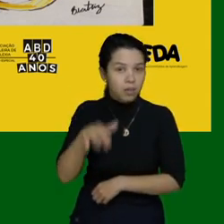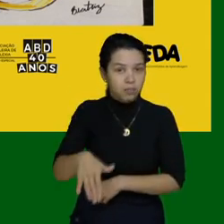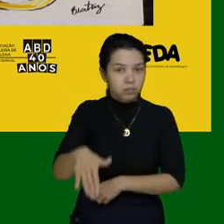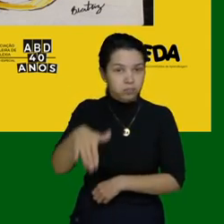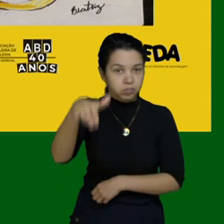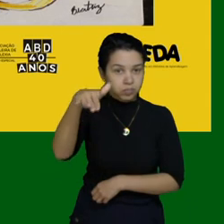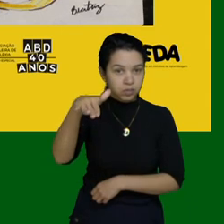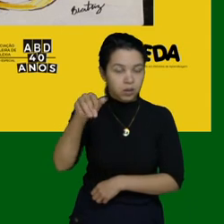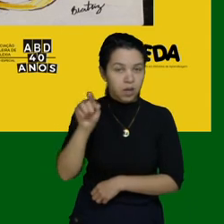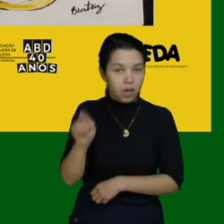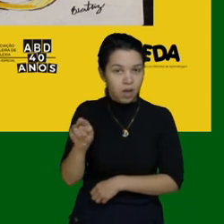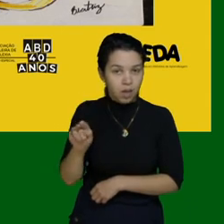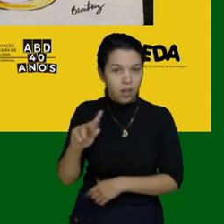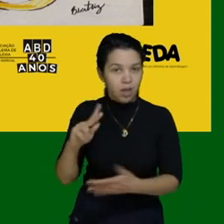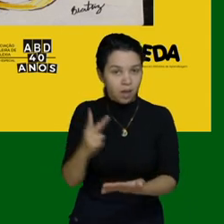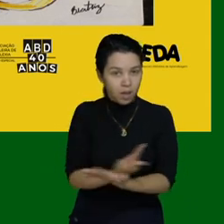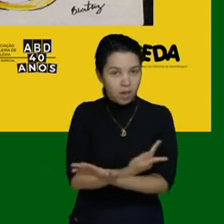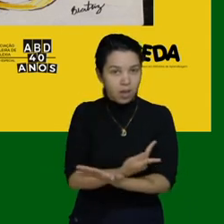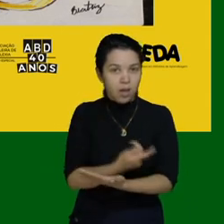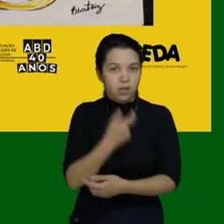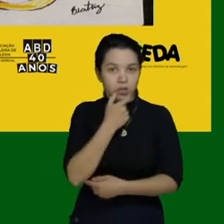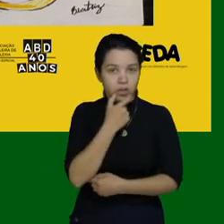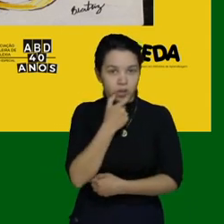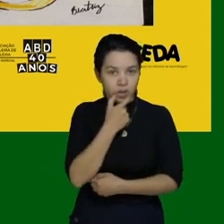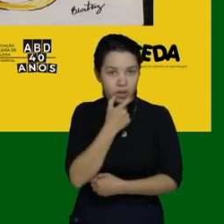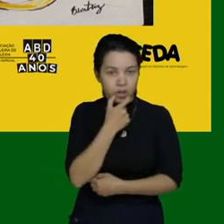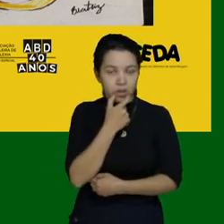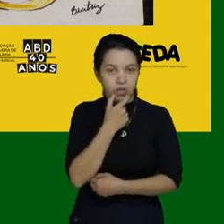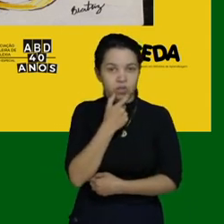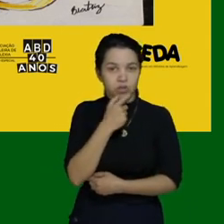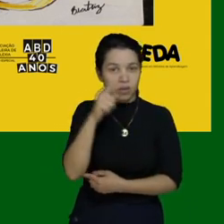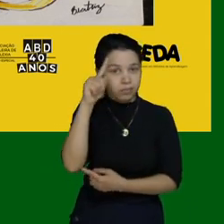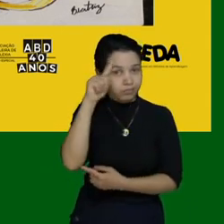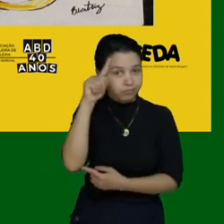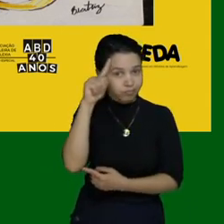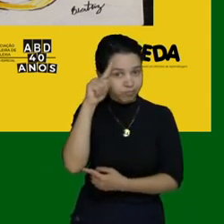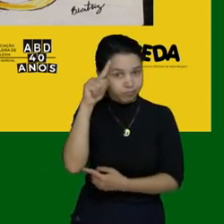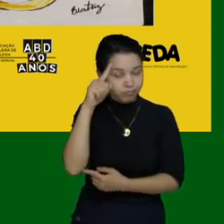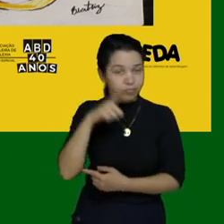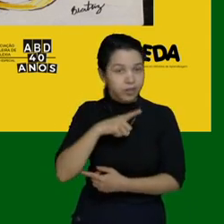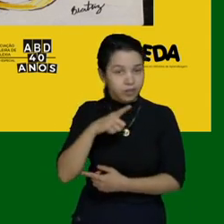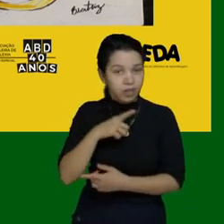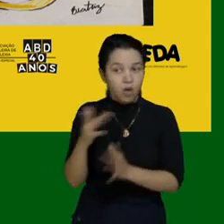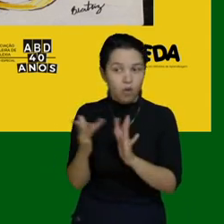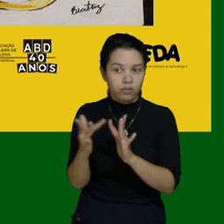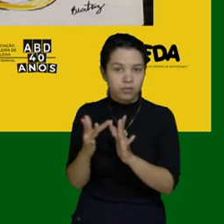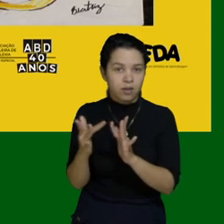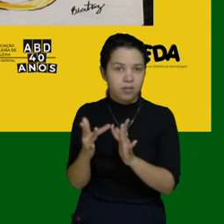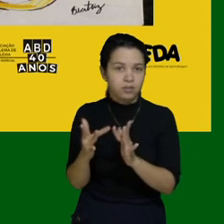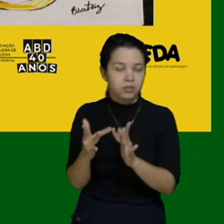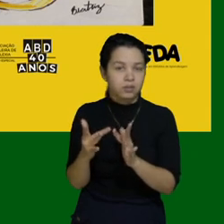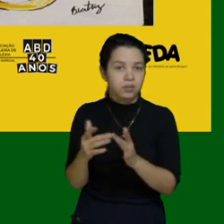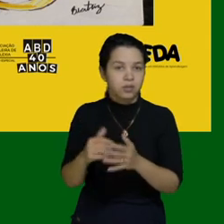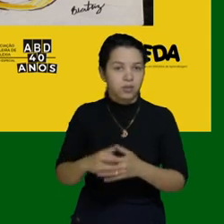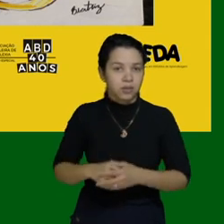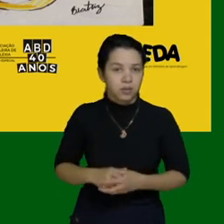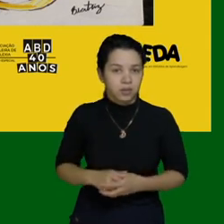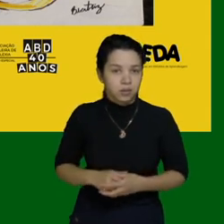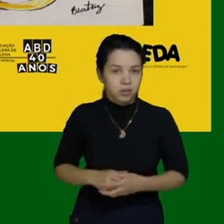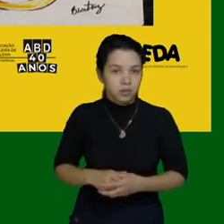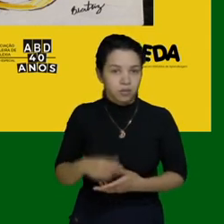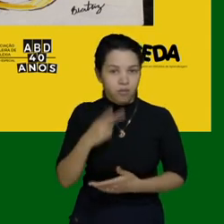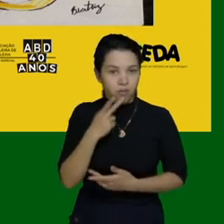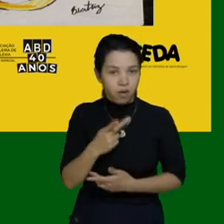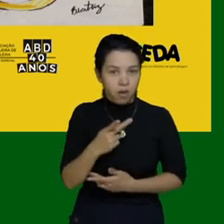ela errava do inglês e estava exposta diariamente então assim prova mesmo e quando a gente faz assim português e